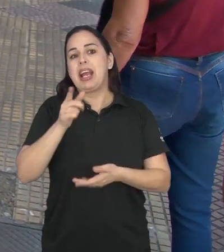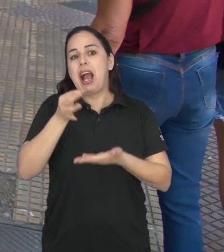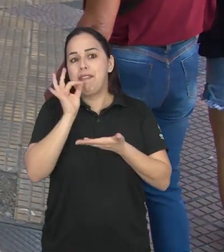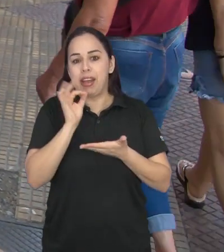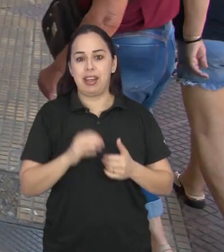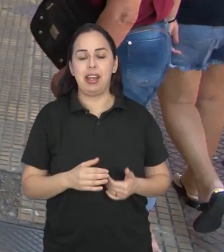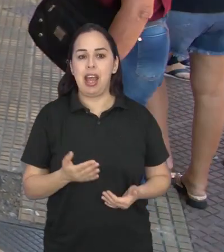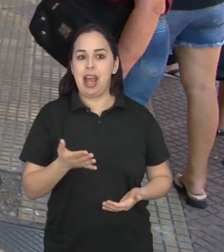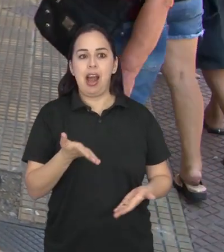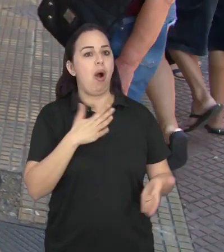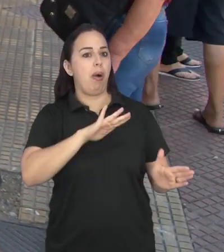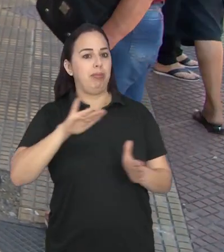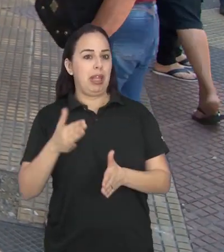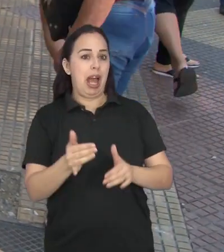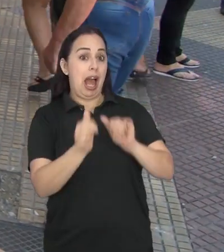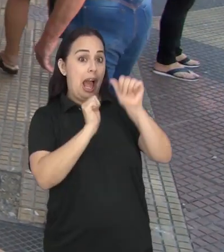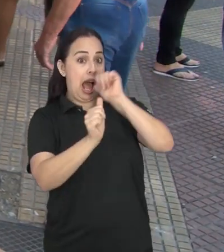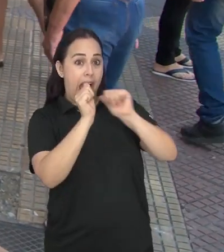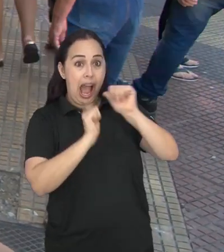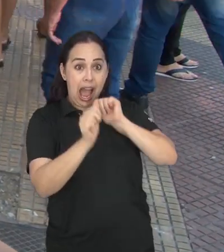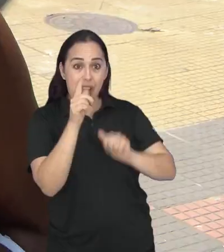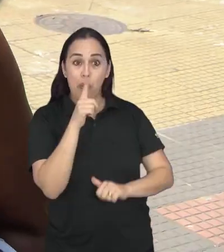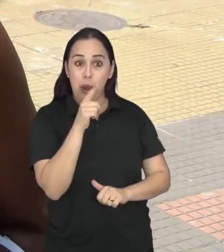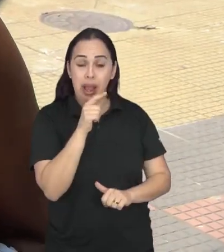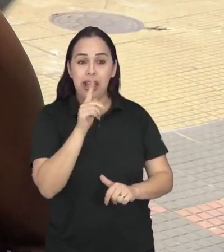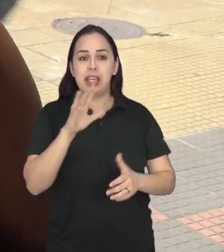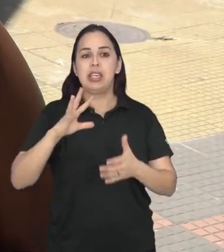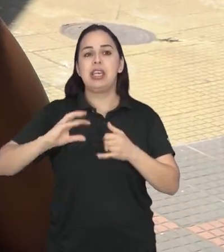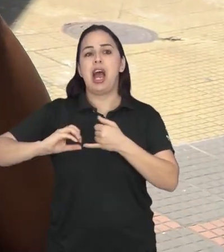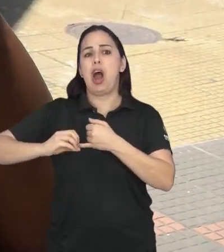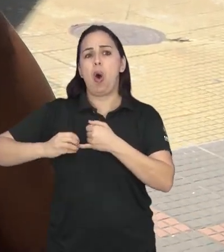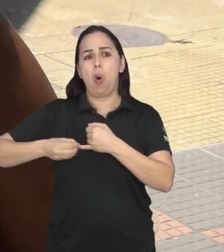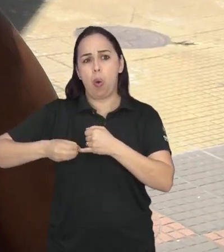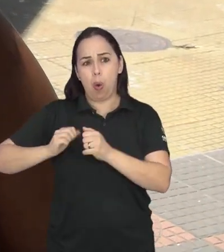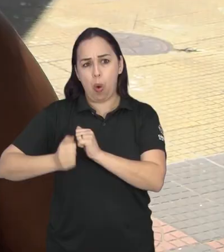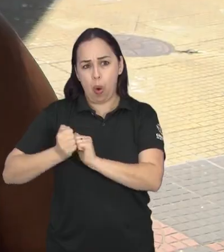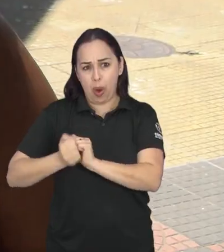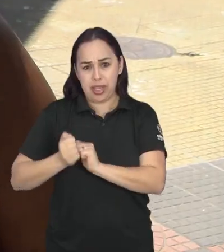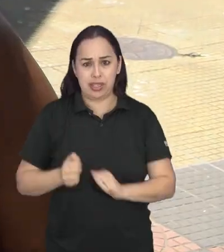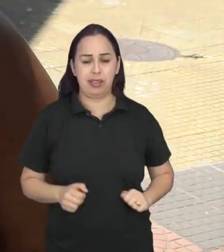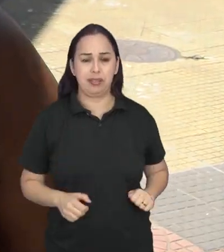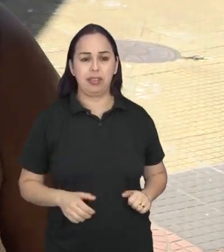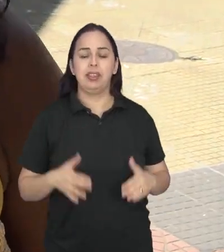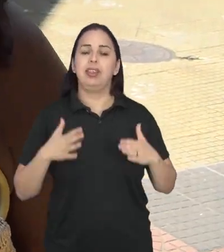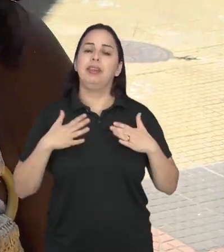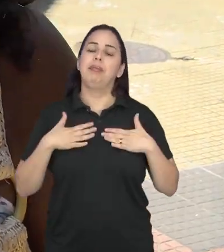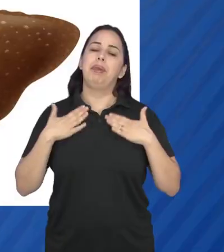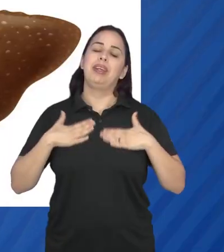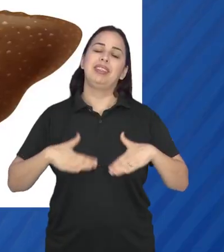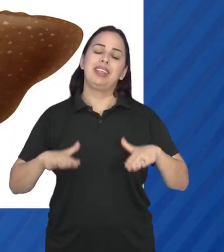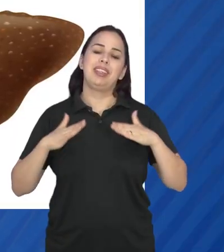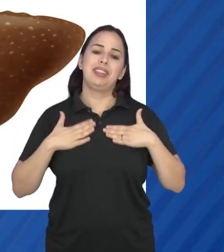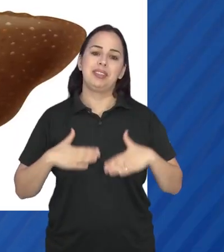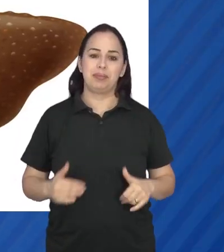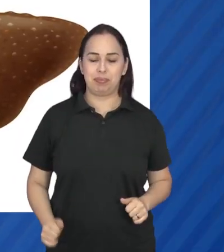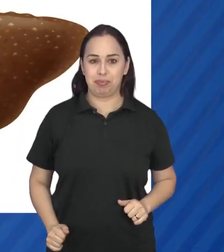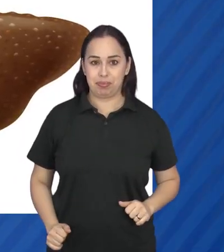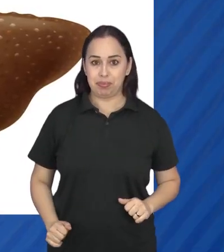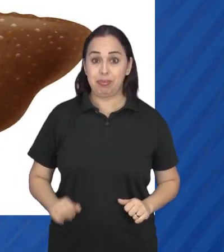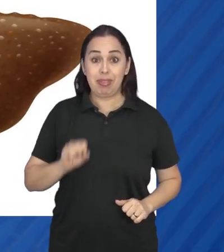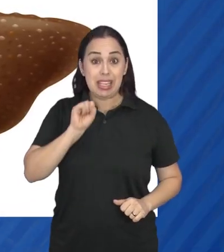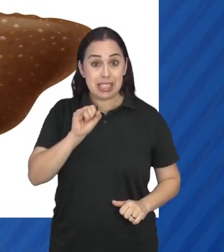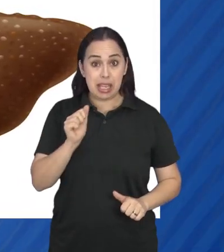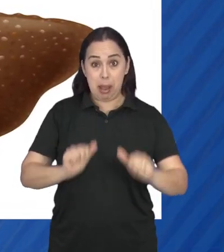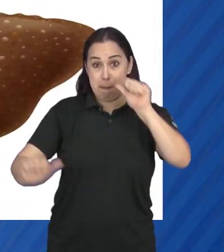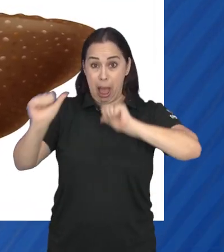arroz branco, sem tempero, branco. Um bom descanso depois do carnaval. No caso do exagero